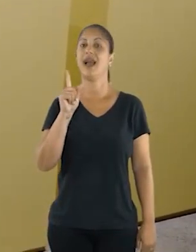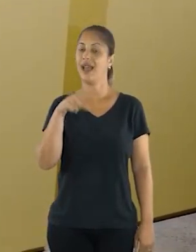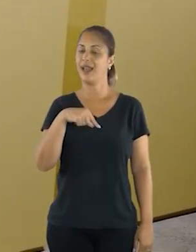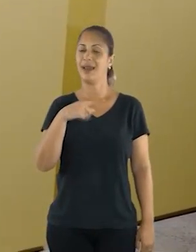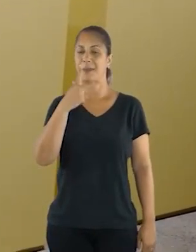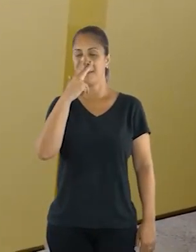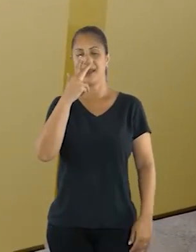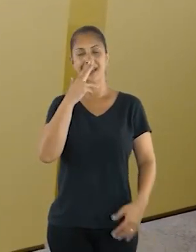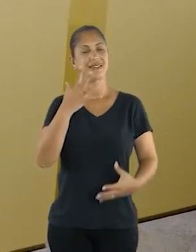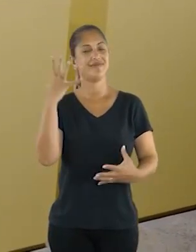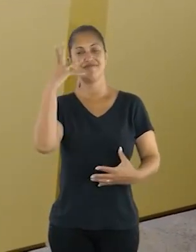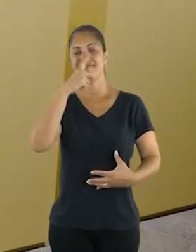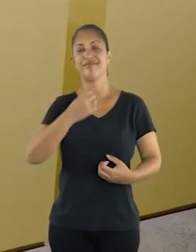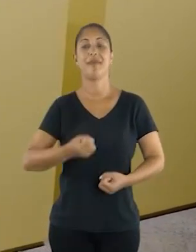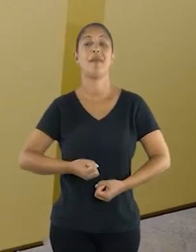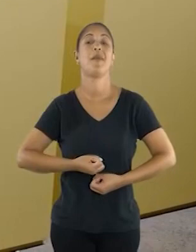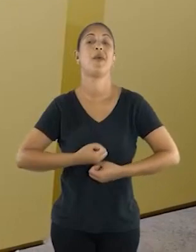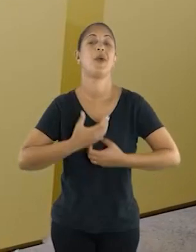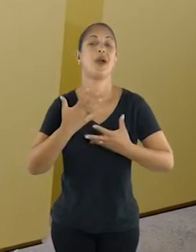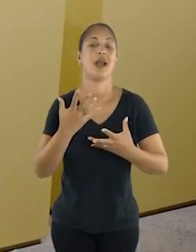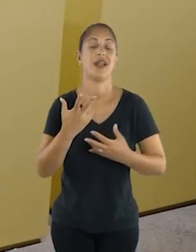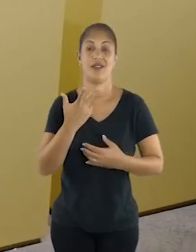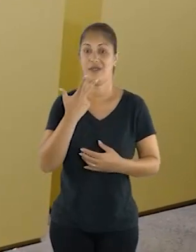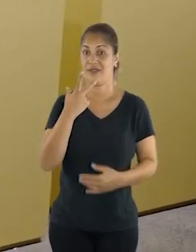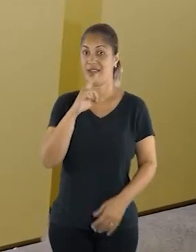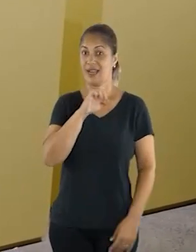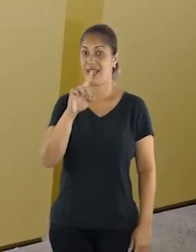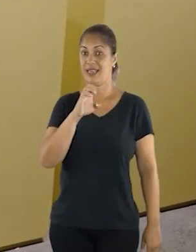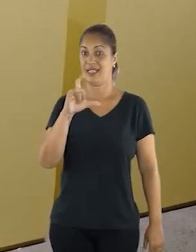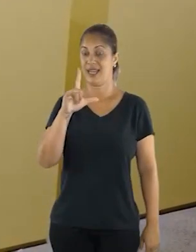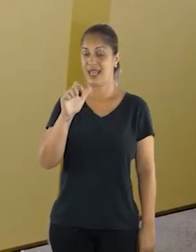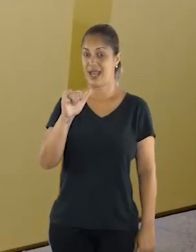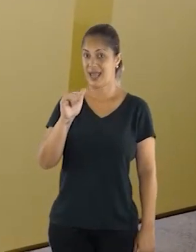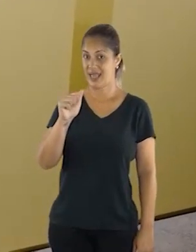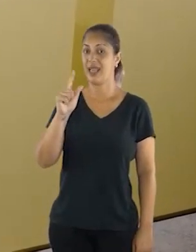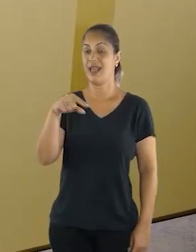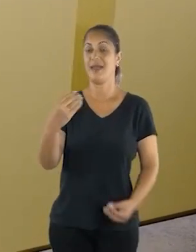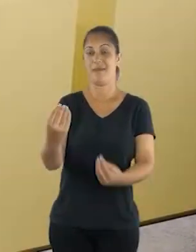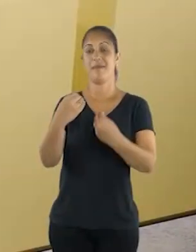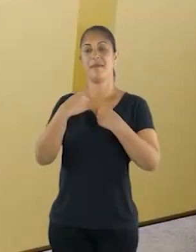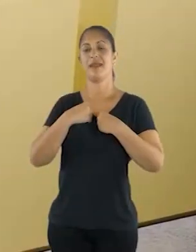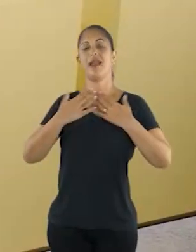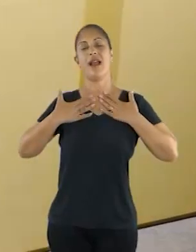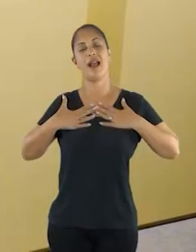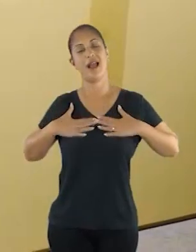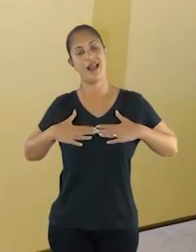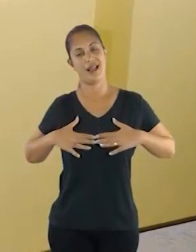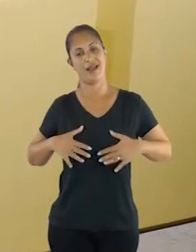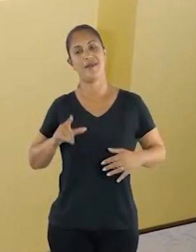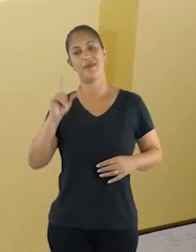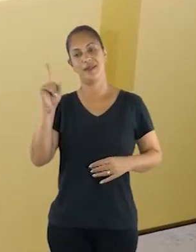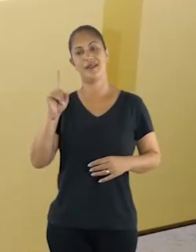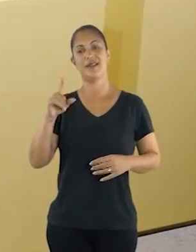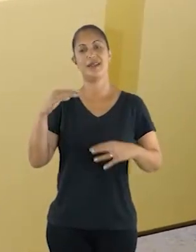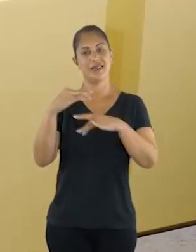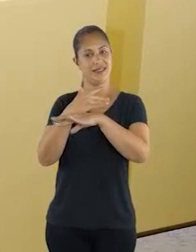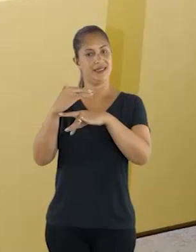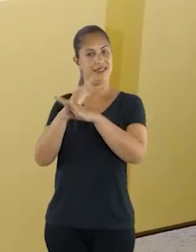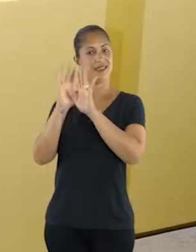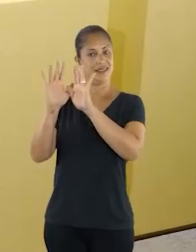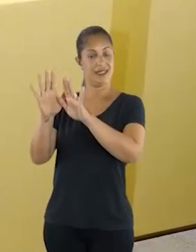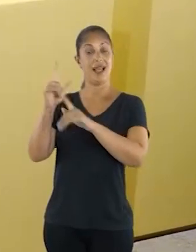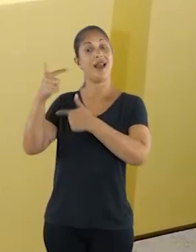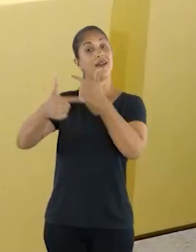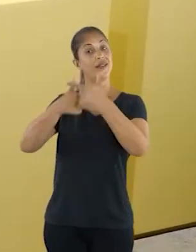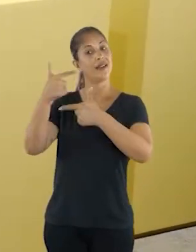mais poética, né? Ele dizer que Zélia trouxe o frescor da Zona da Mata. E o trabalho da Zélia é